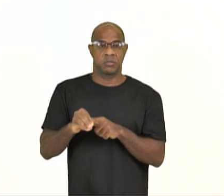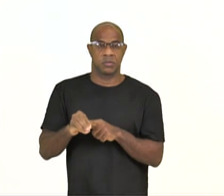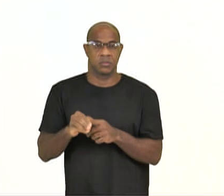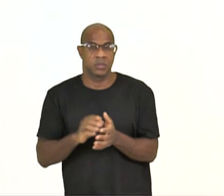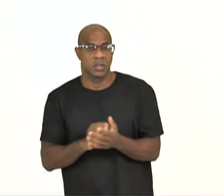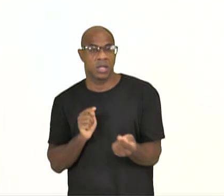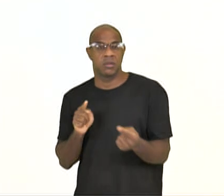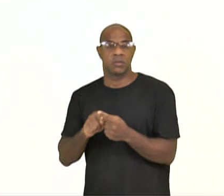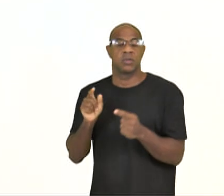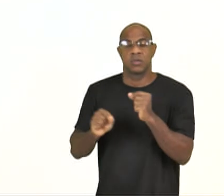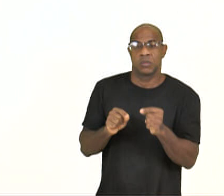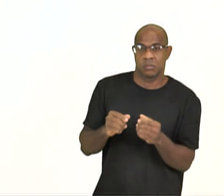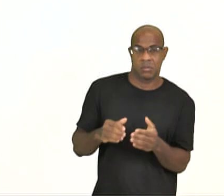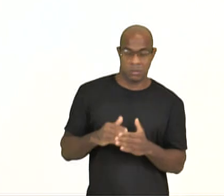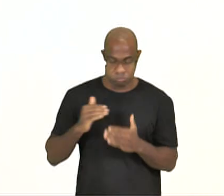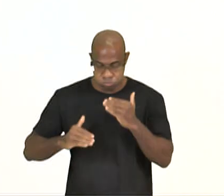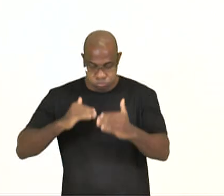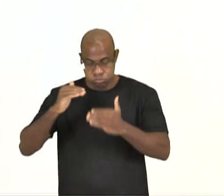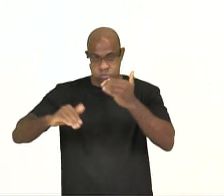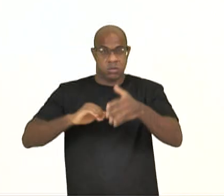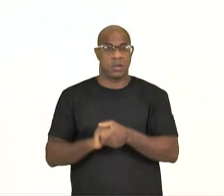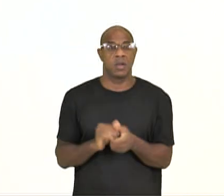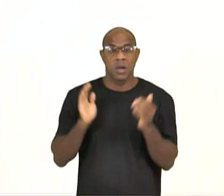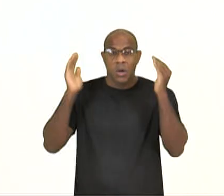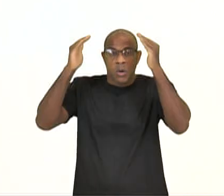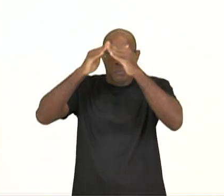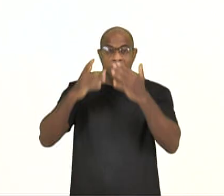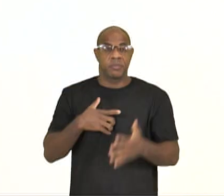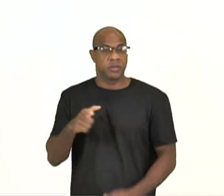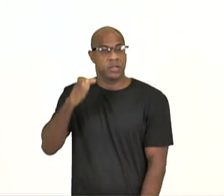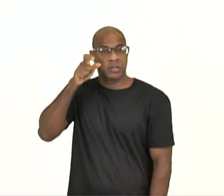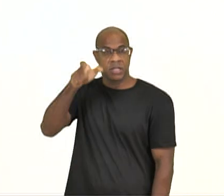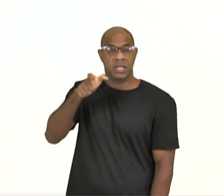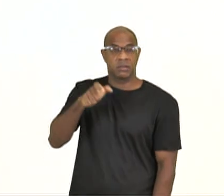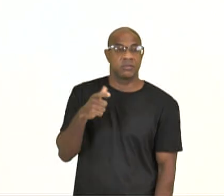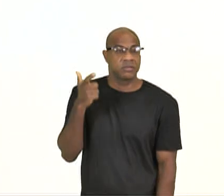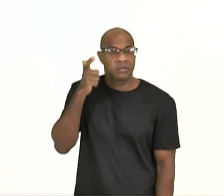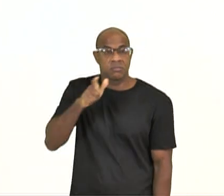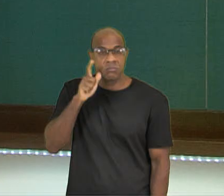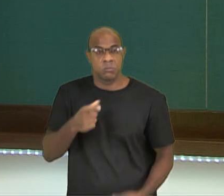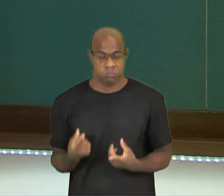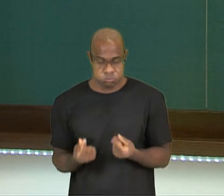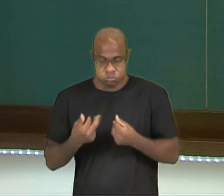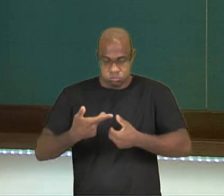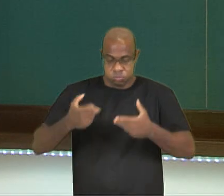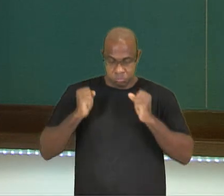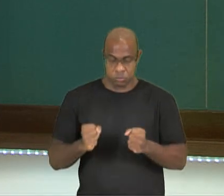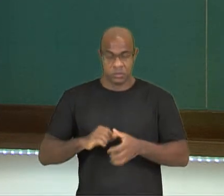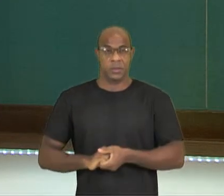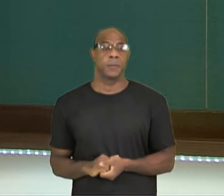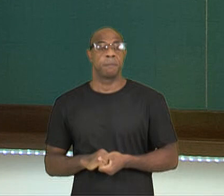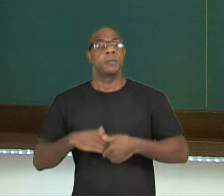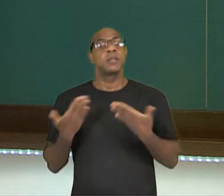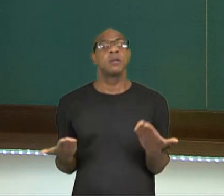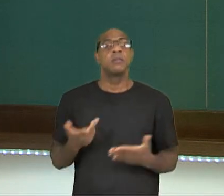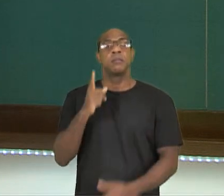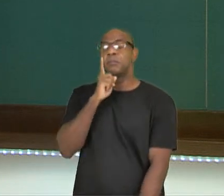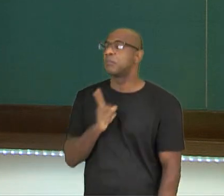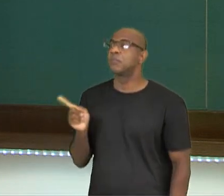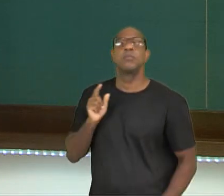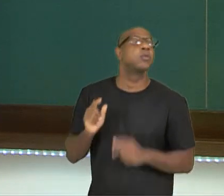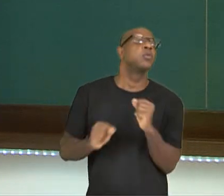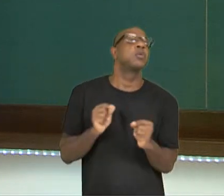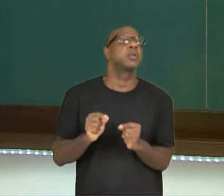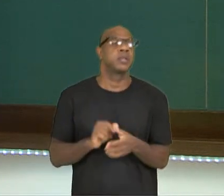religiosa. Então era assim. O que era a venda de indulgências? Isso acontecia lá e foi uma das grandes críticas de Lutero, né,